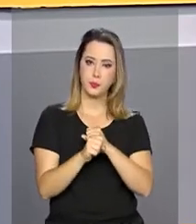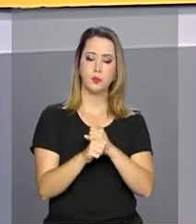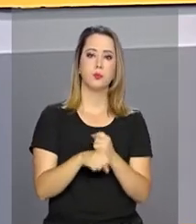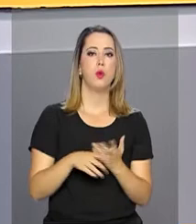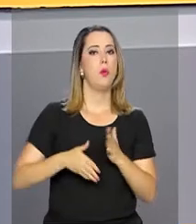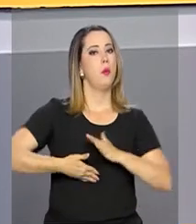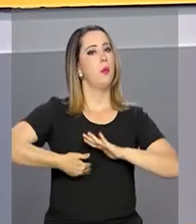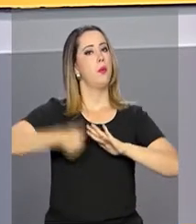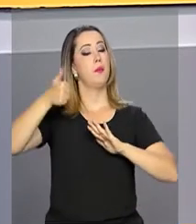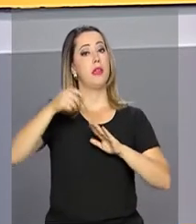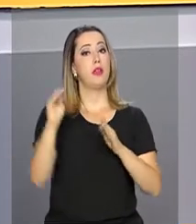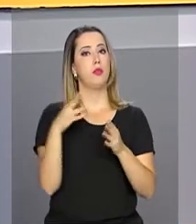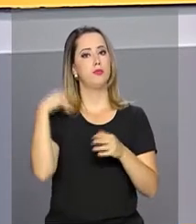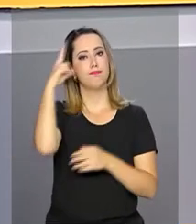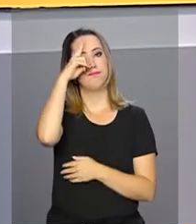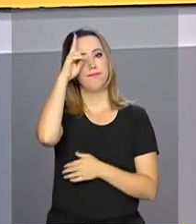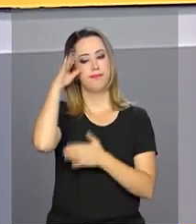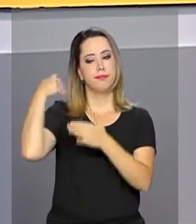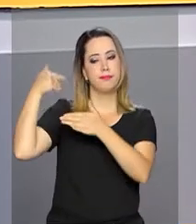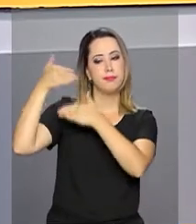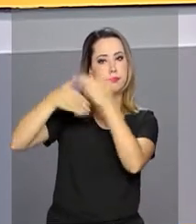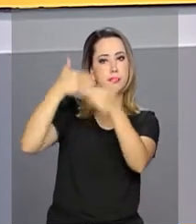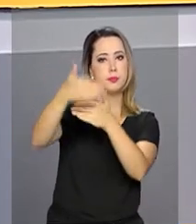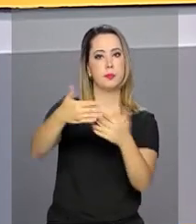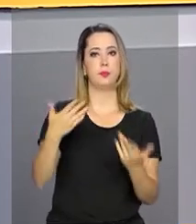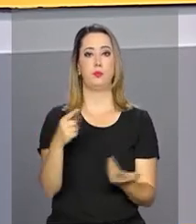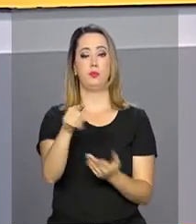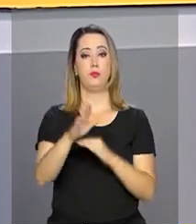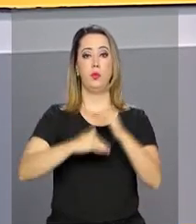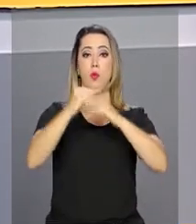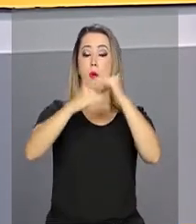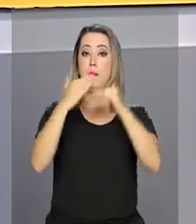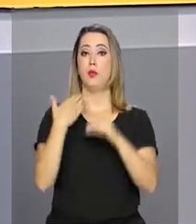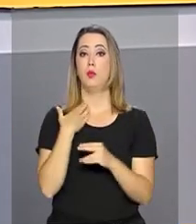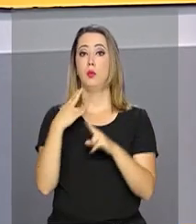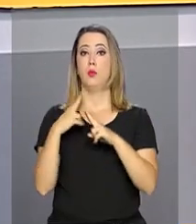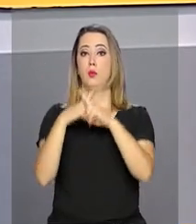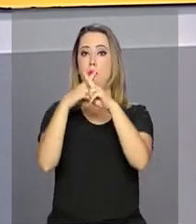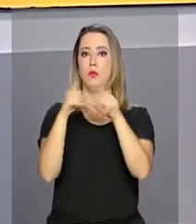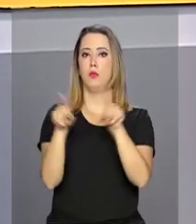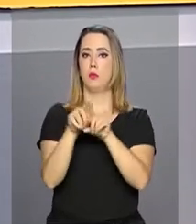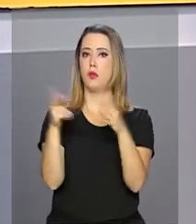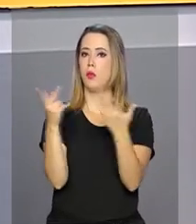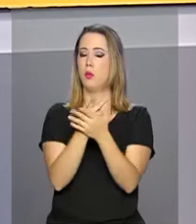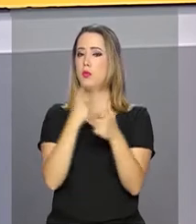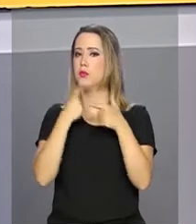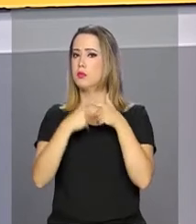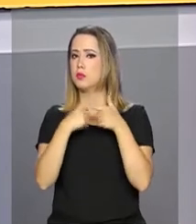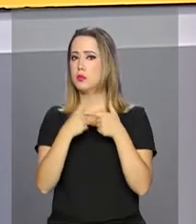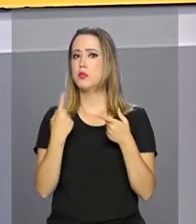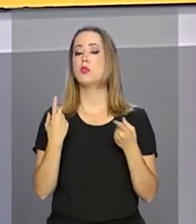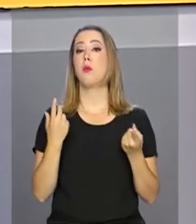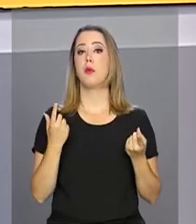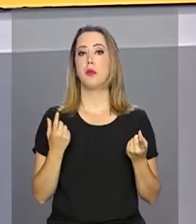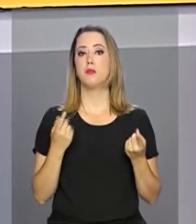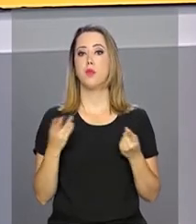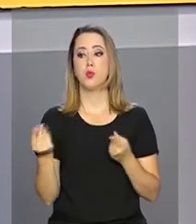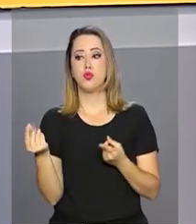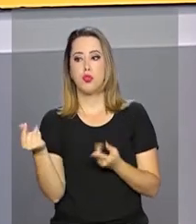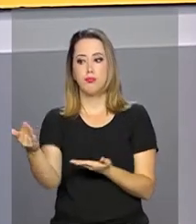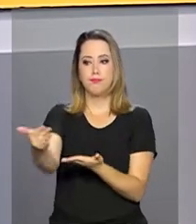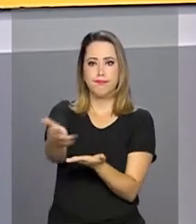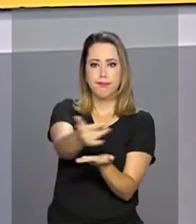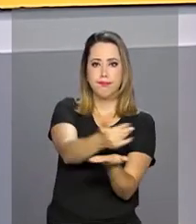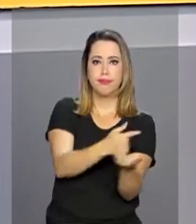eo melhor da série histórica o aumento no resultado da caixa foi gerado entre outros motivos pelas receitas com prestação